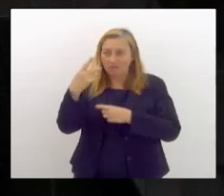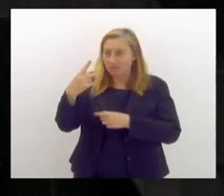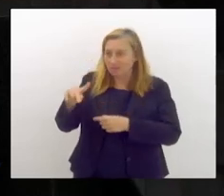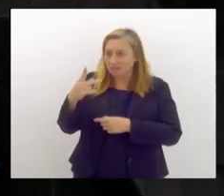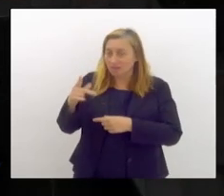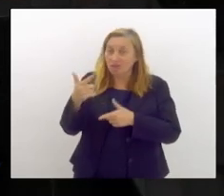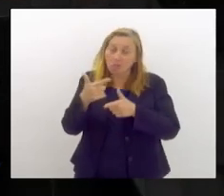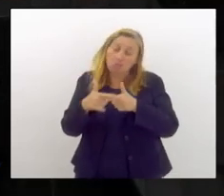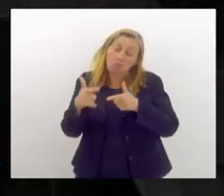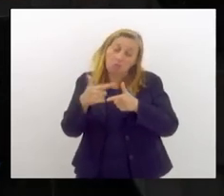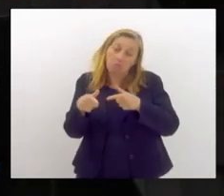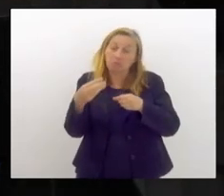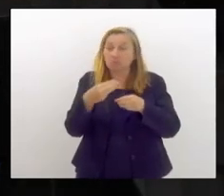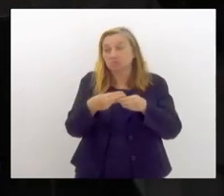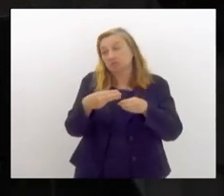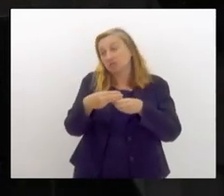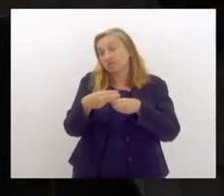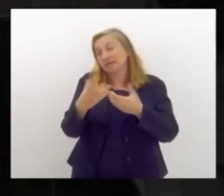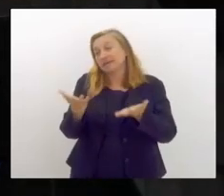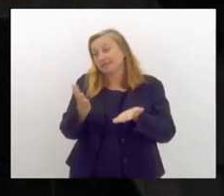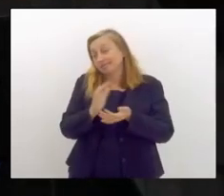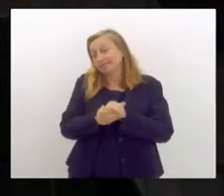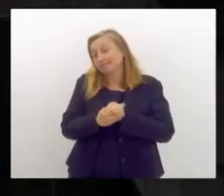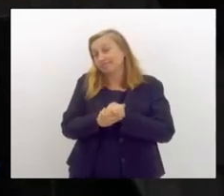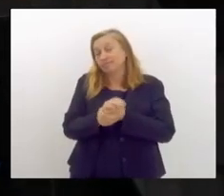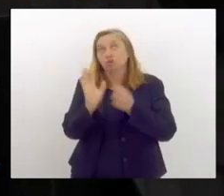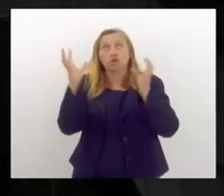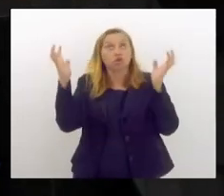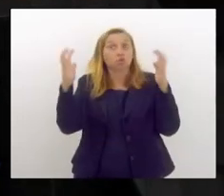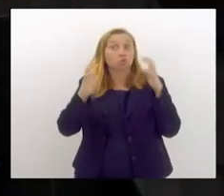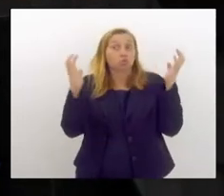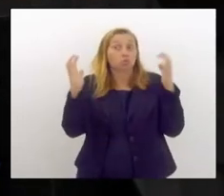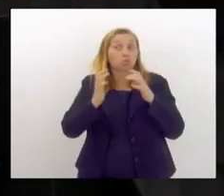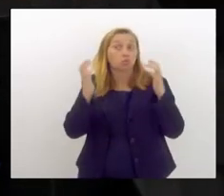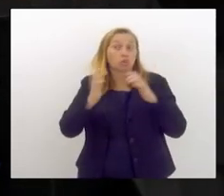problemas municipais, com as chuvas.